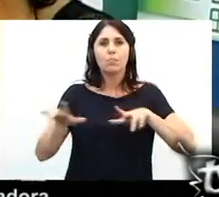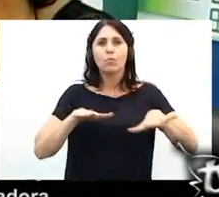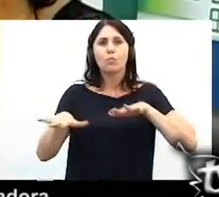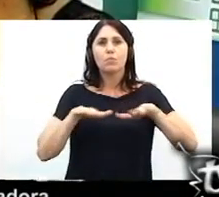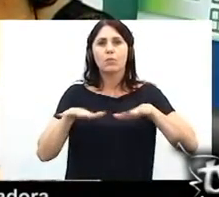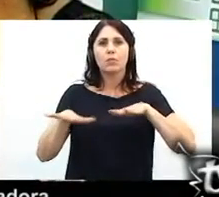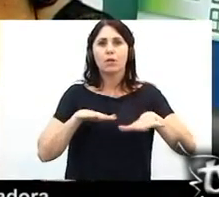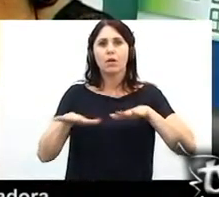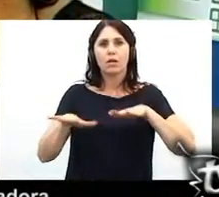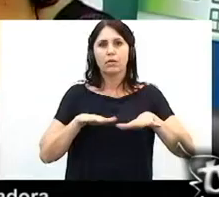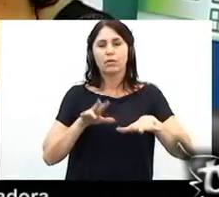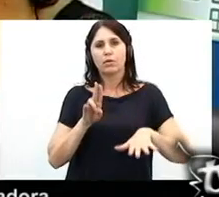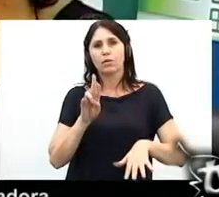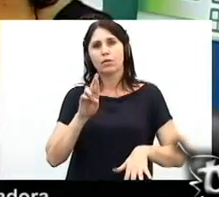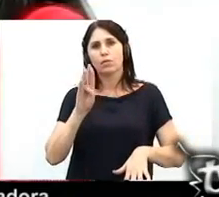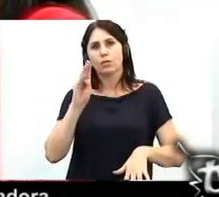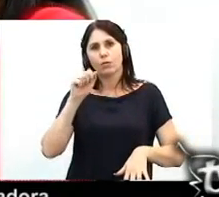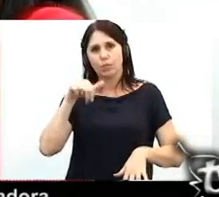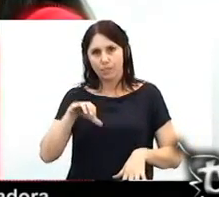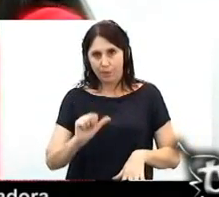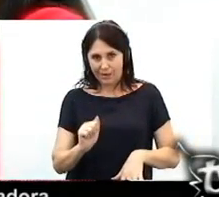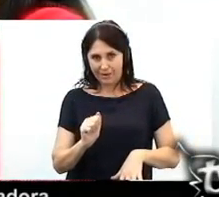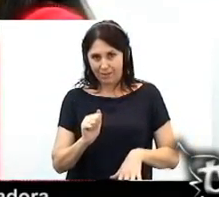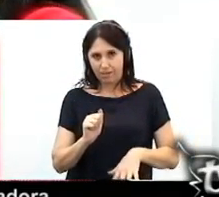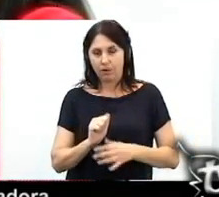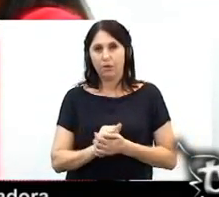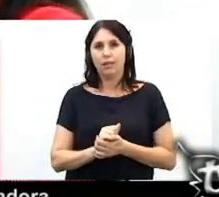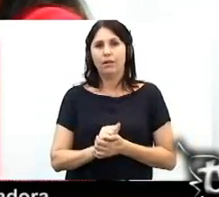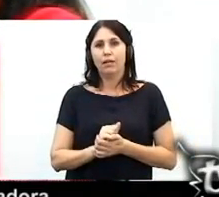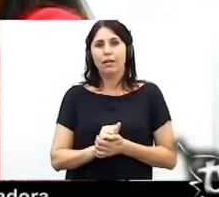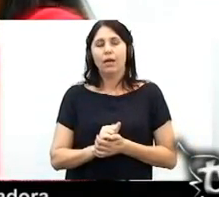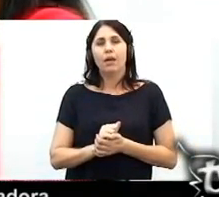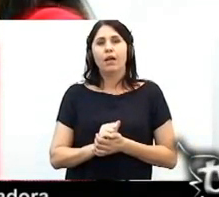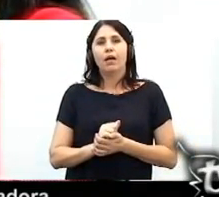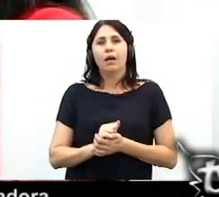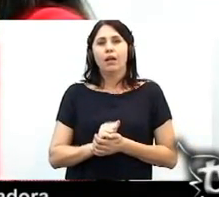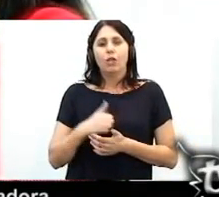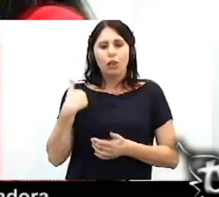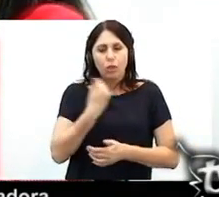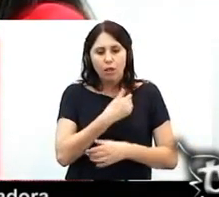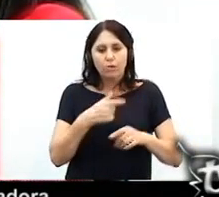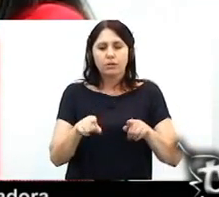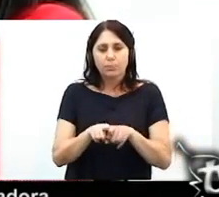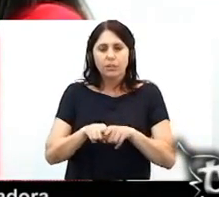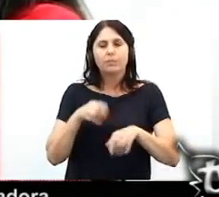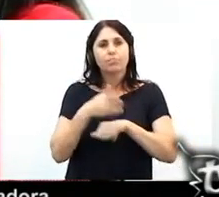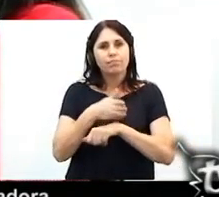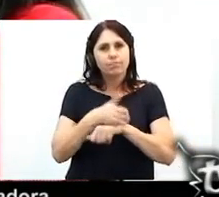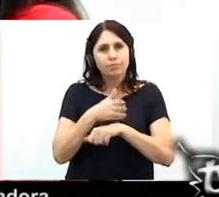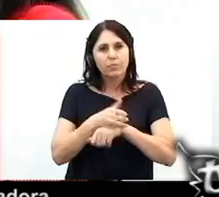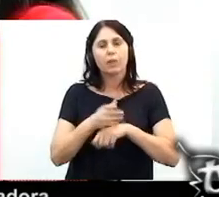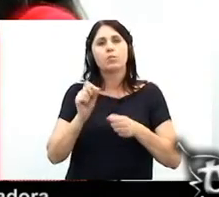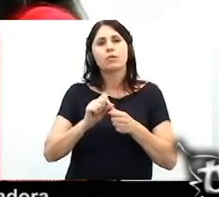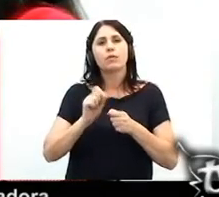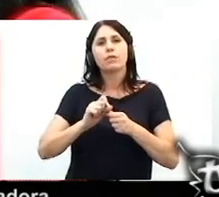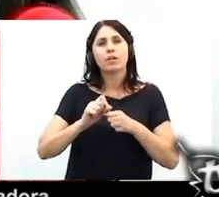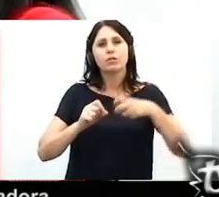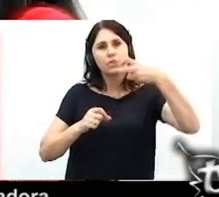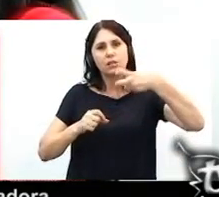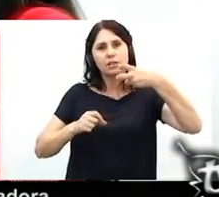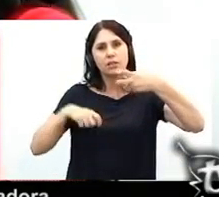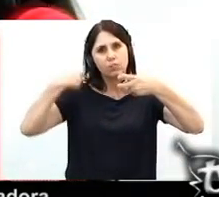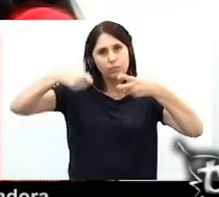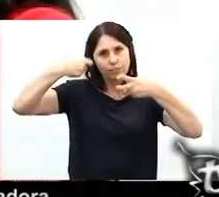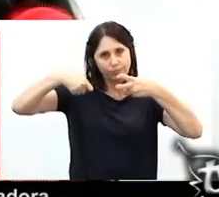um termo que surgiu aí na série, né, que a UPF-TV fez aí, a série Mobilidade Urbana, que